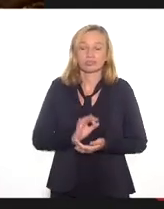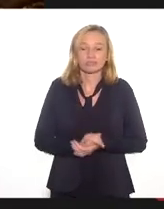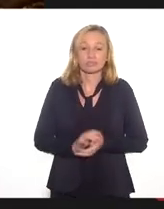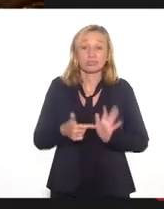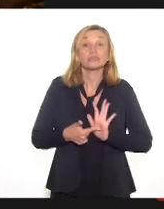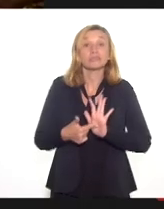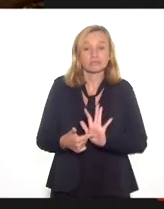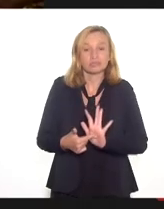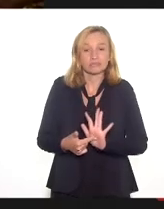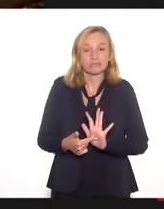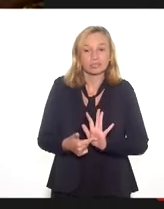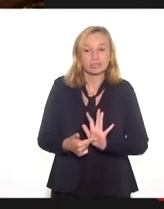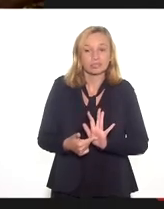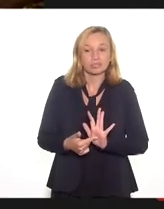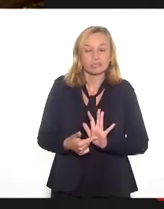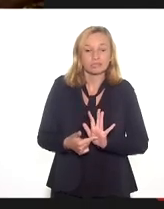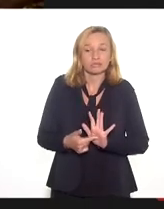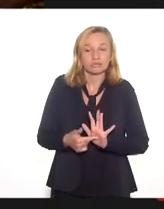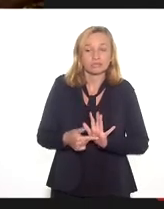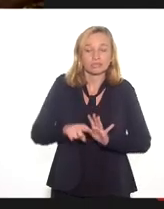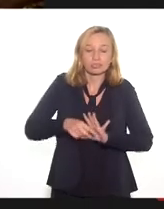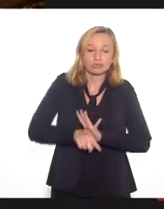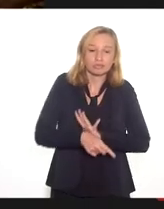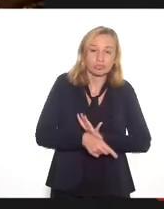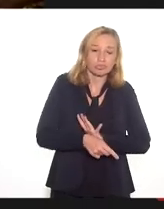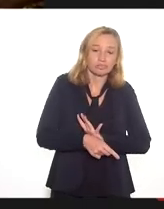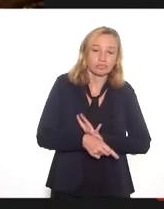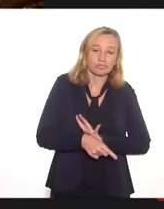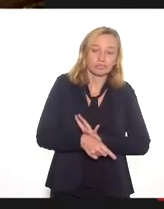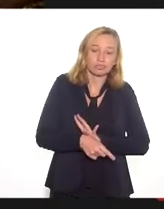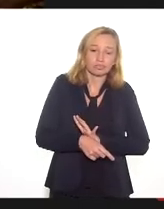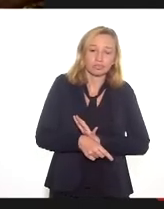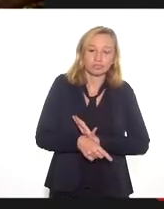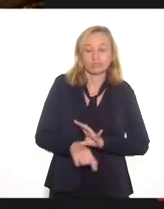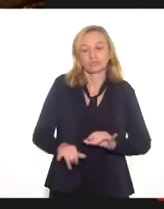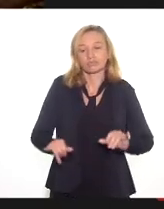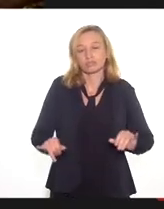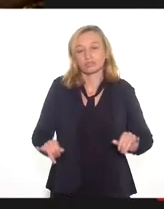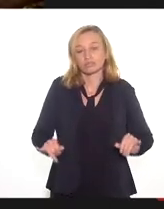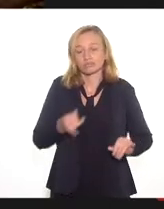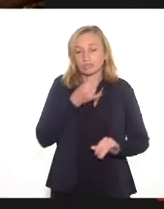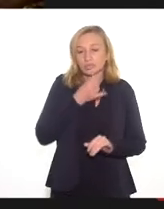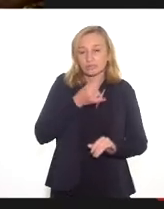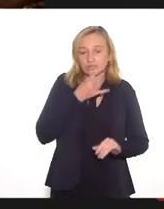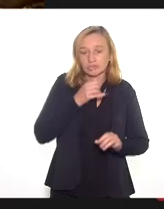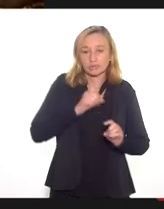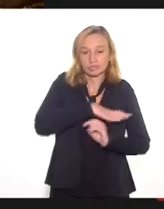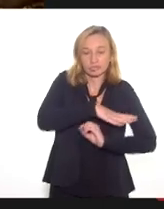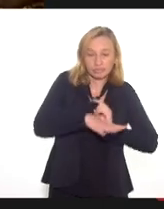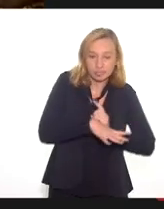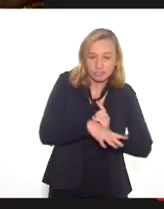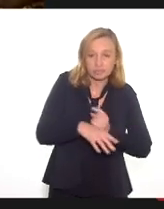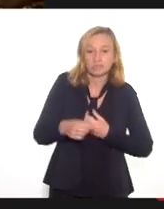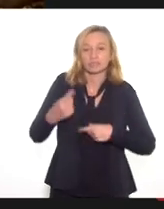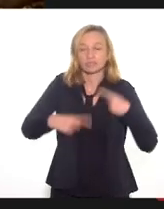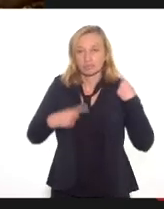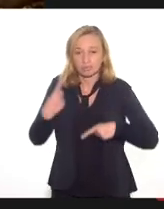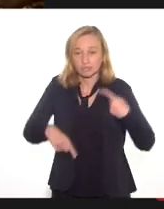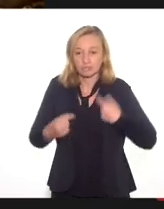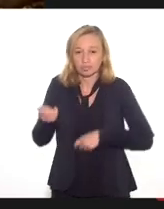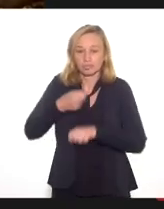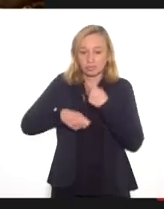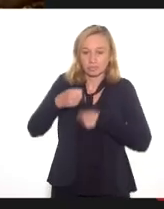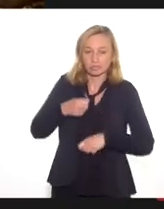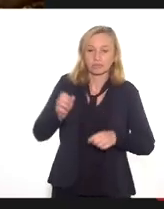demonstra o abismo social político e econômico que estamos enfrentando no estado